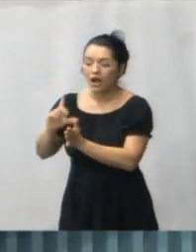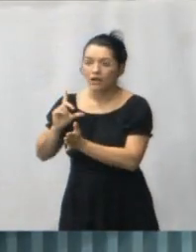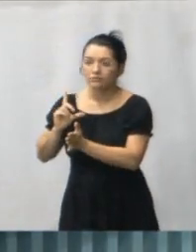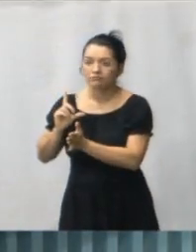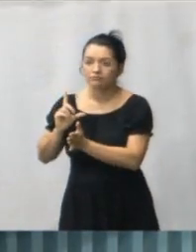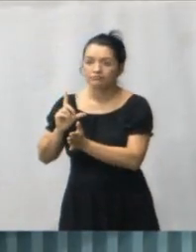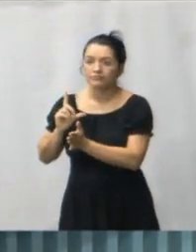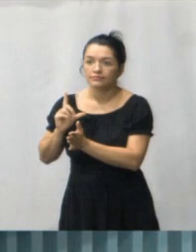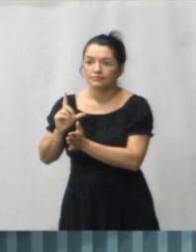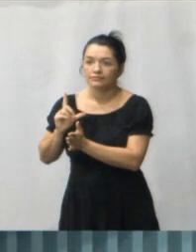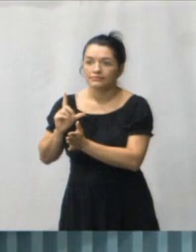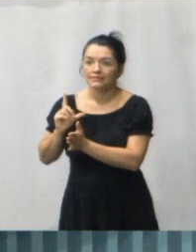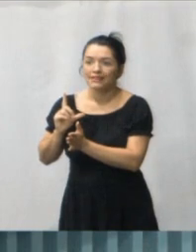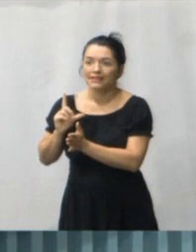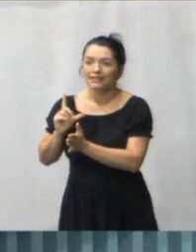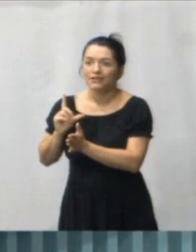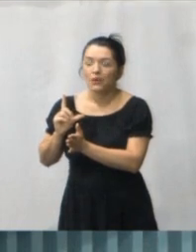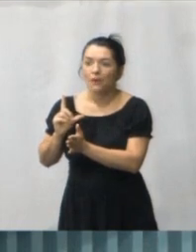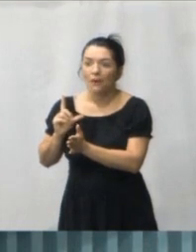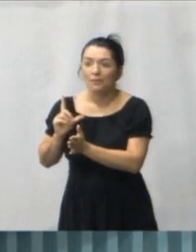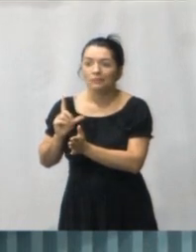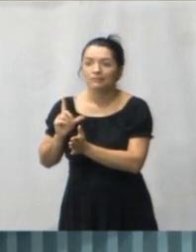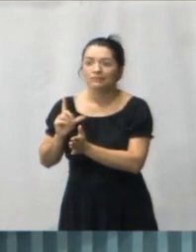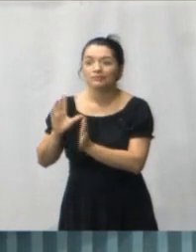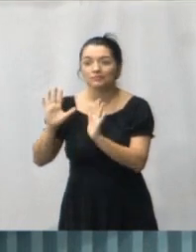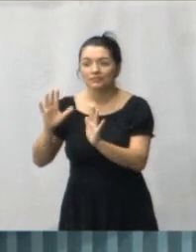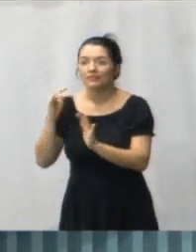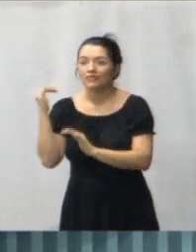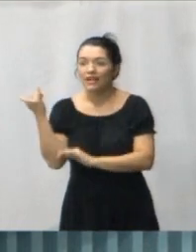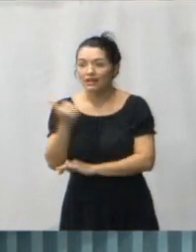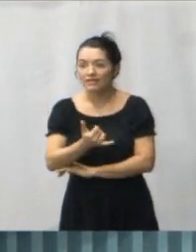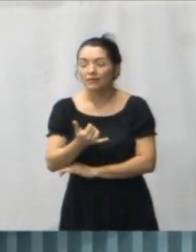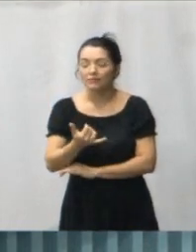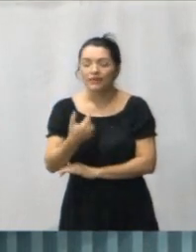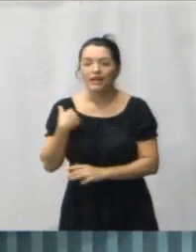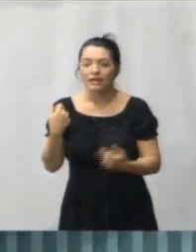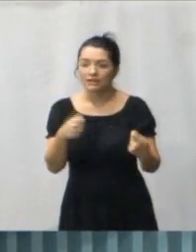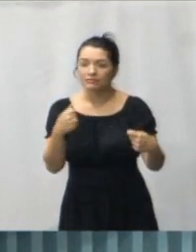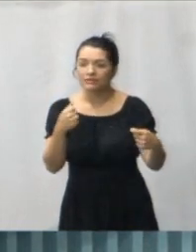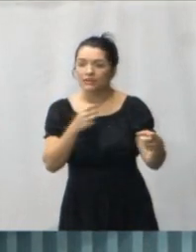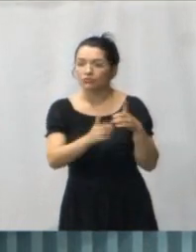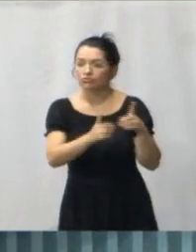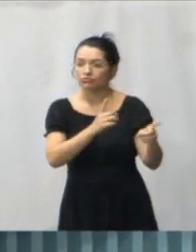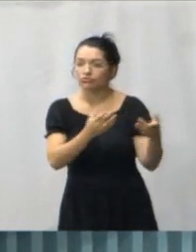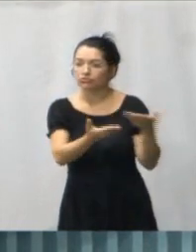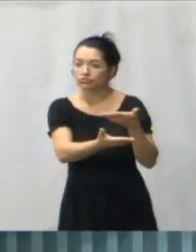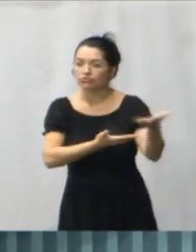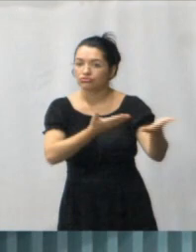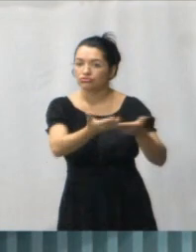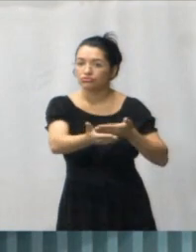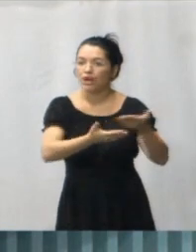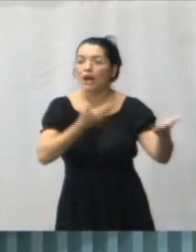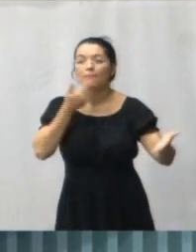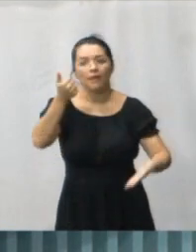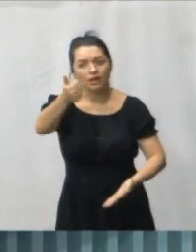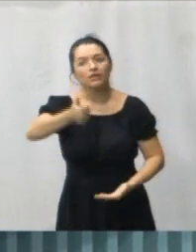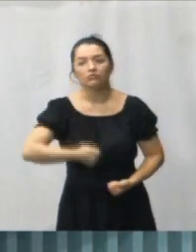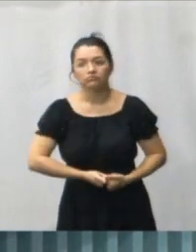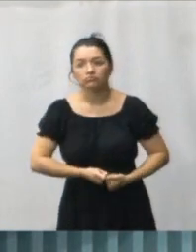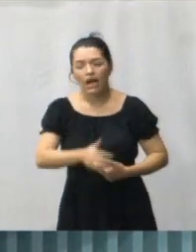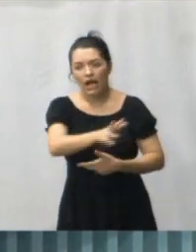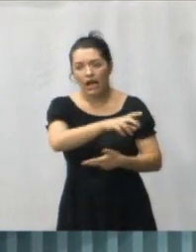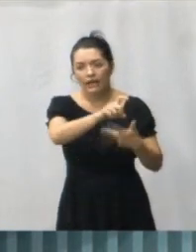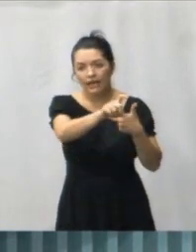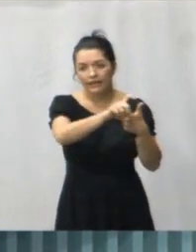nós temos que nos alinhar melhor, o executivo com o legislativo. né? Eu fiquei